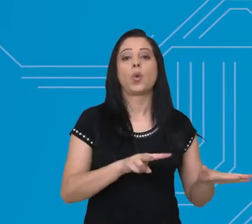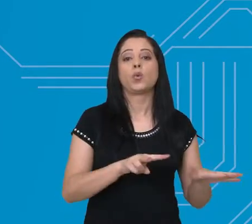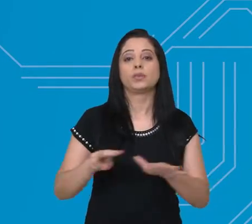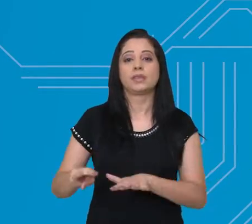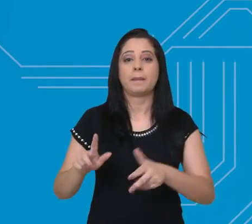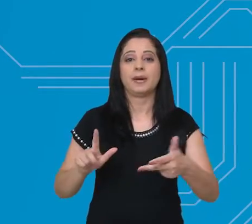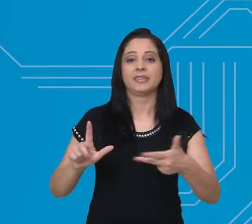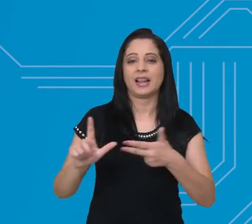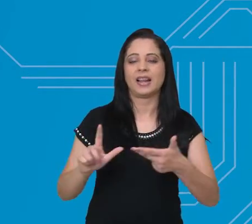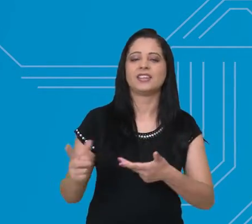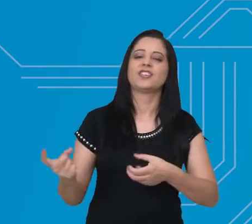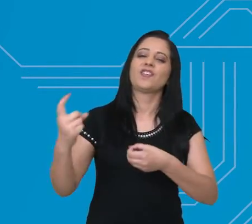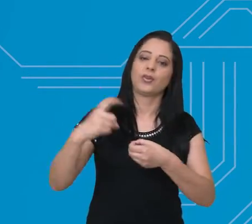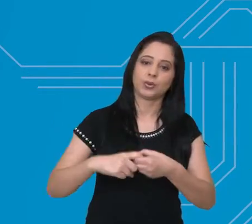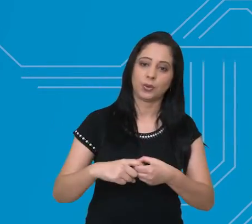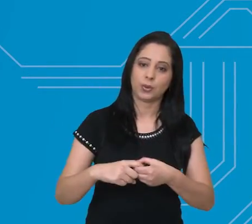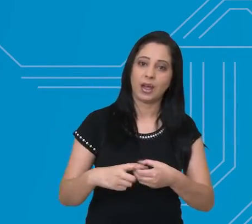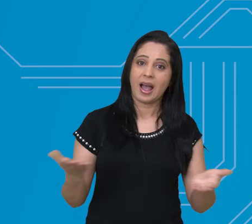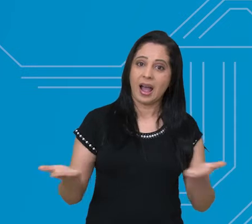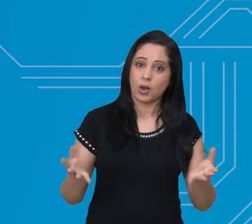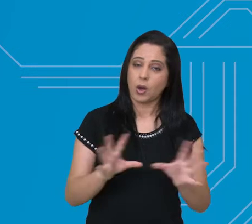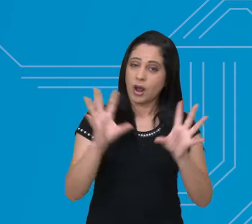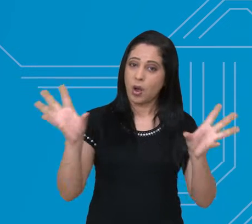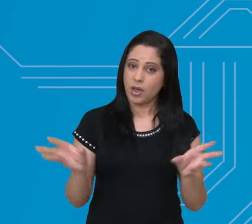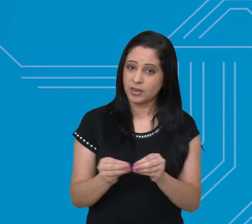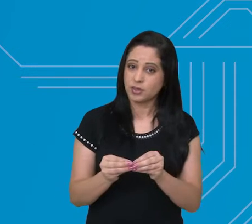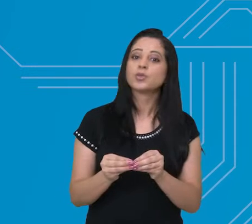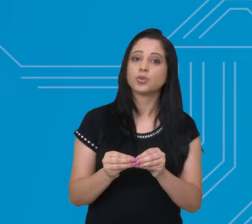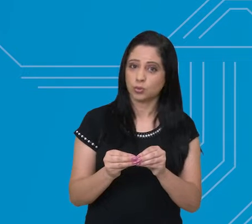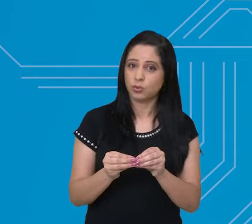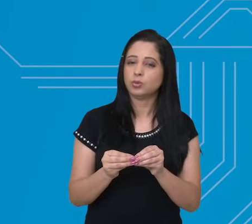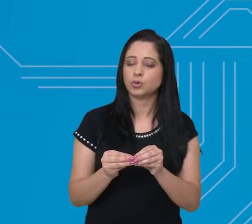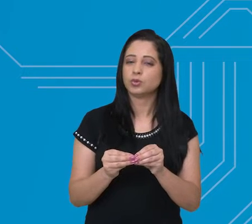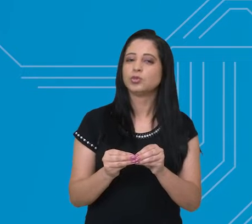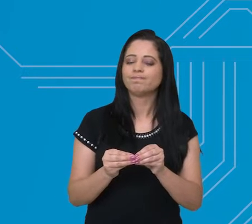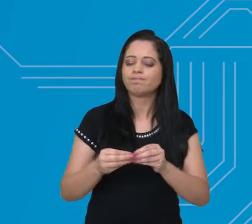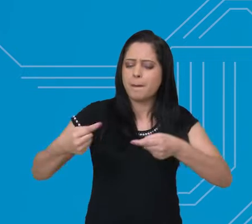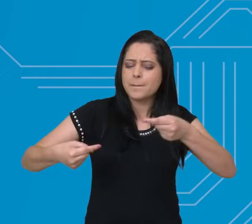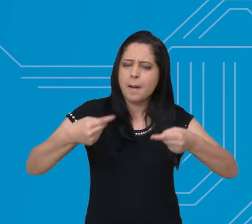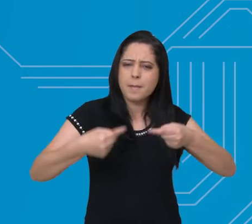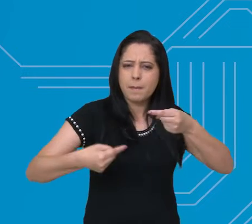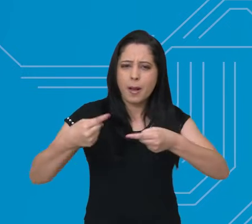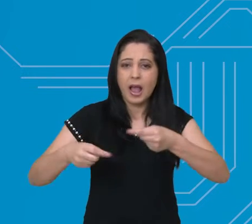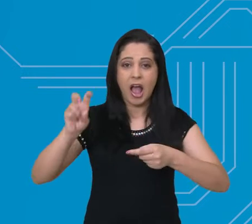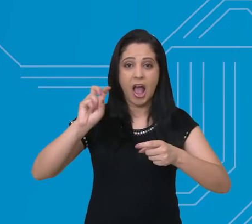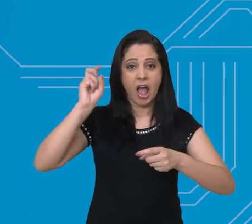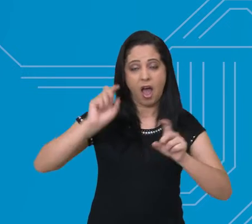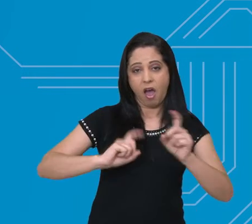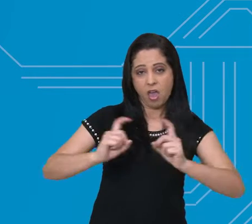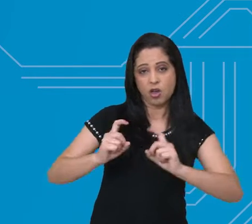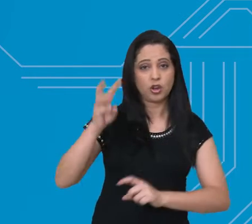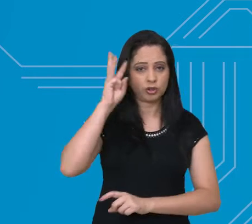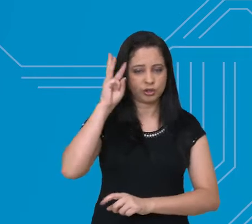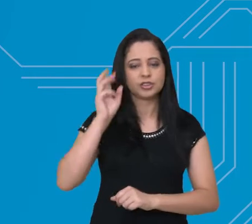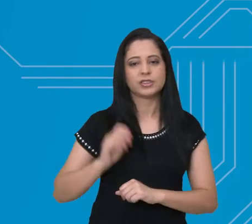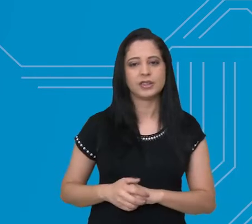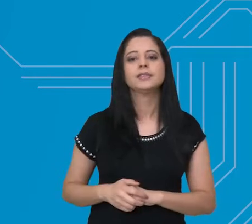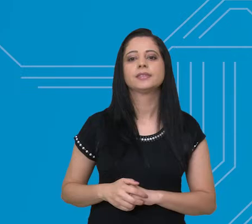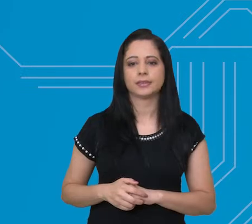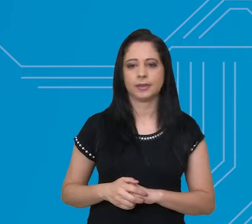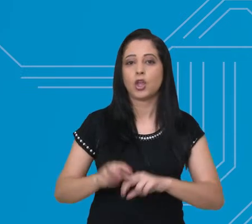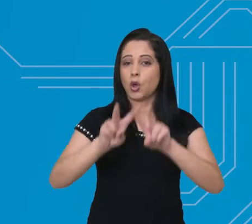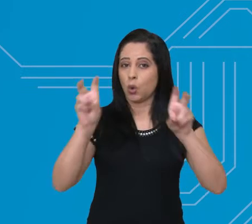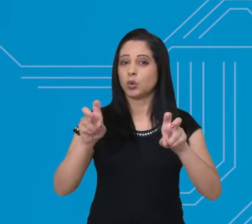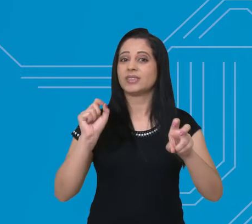E o Semana Legislativa está de volta e vamos ver agora no resumo que preparamos os principais debates que marcaram a sessão da